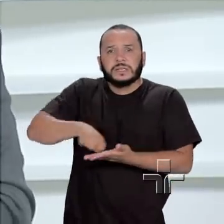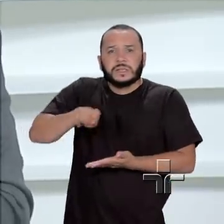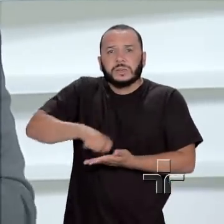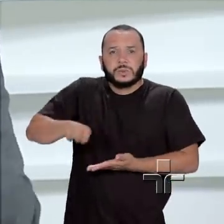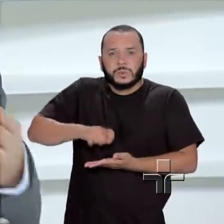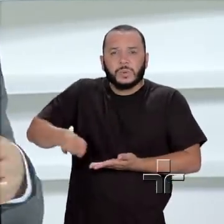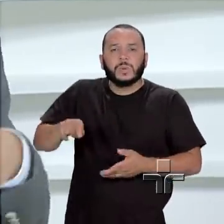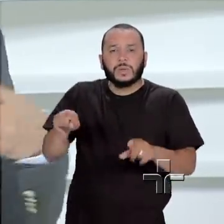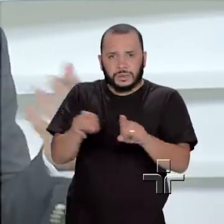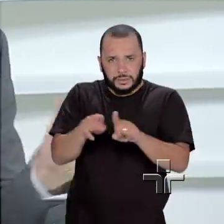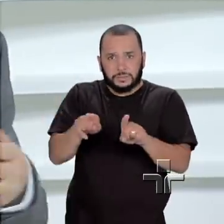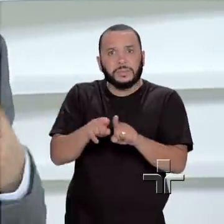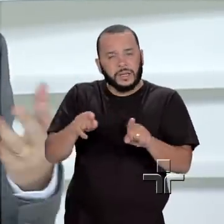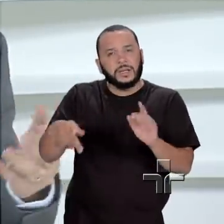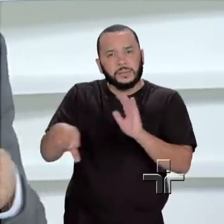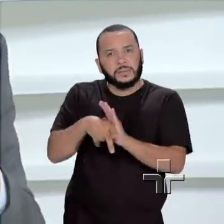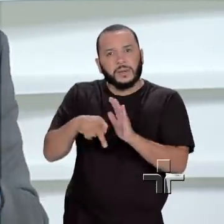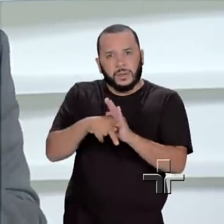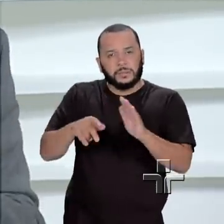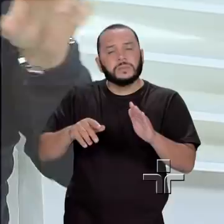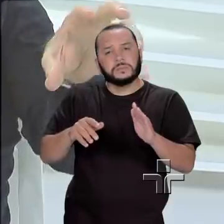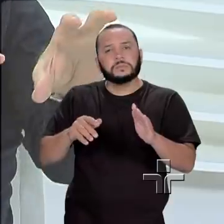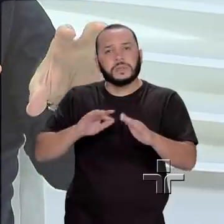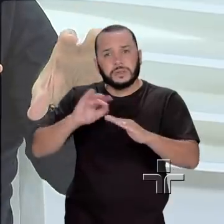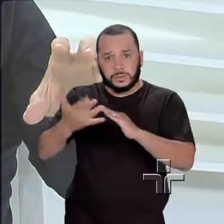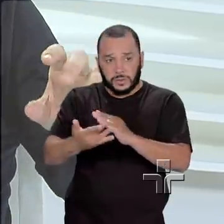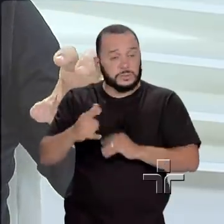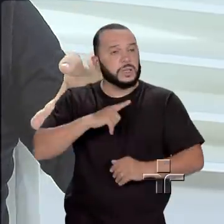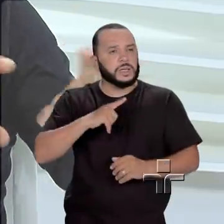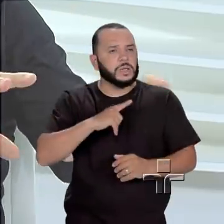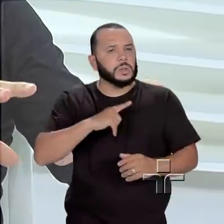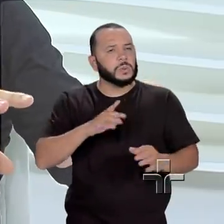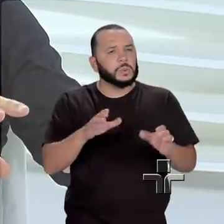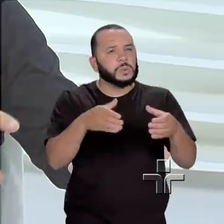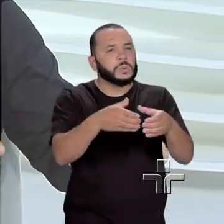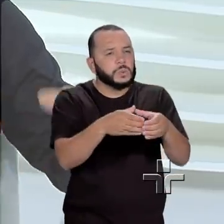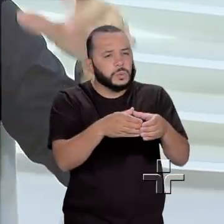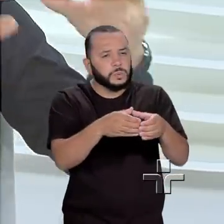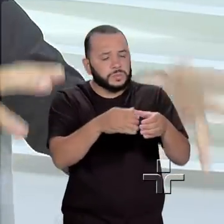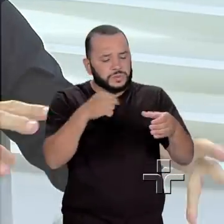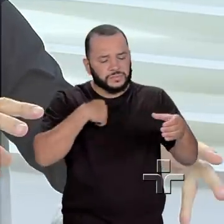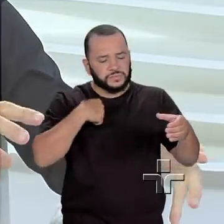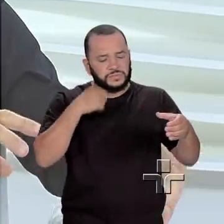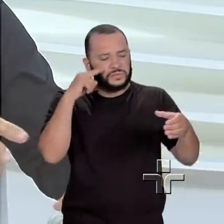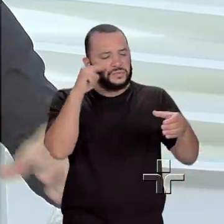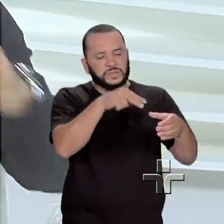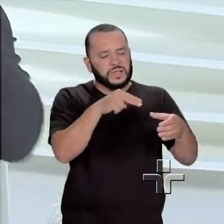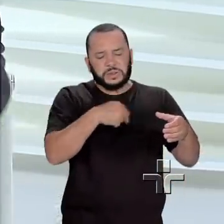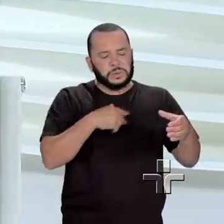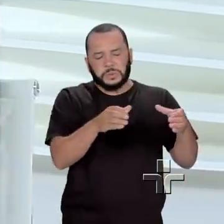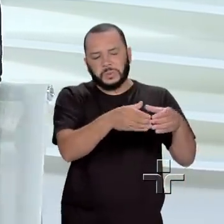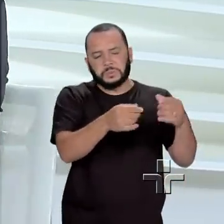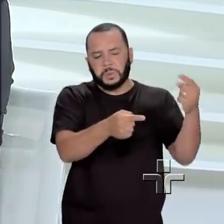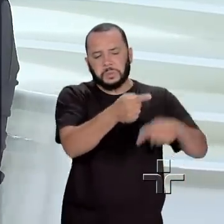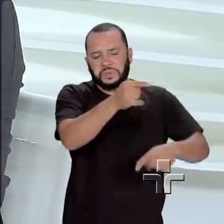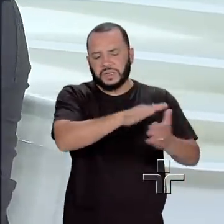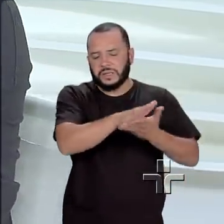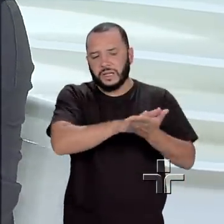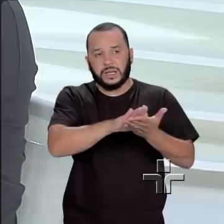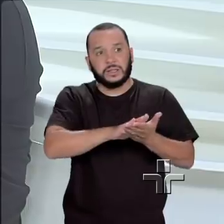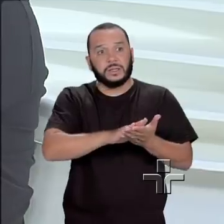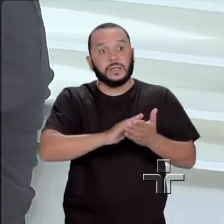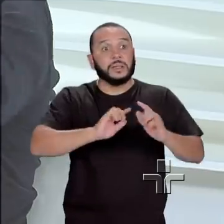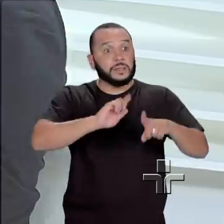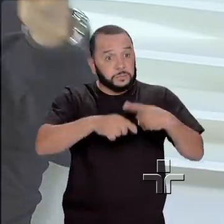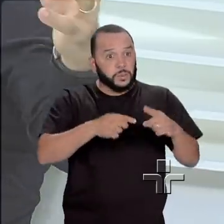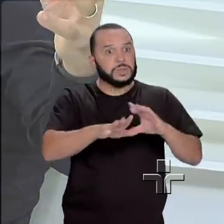estou dizendo, lançados, daqui a né, pouco a gente vai YouTube, ver, é o grupo específico que você está olhando hoje, dizendo, esse pessoal não faz o menor sentido. Daqui a pouco eles são um canal